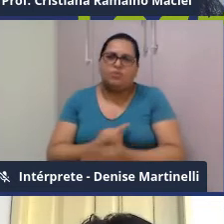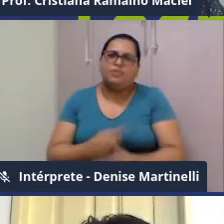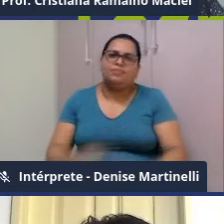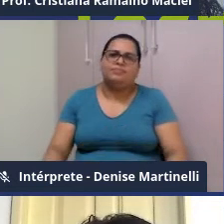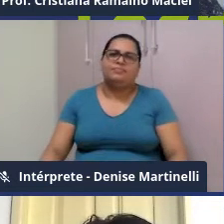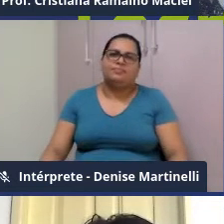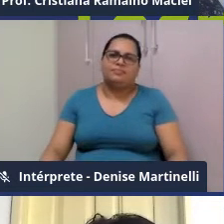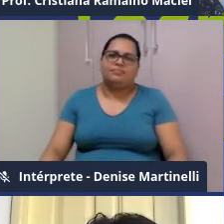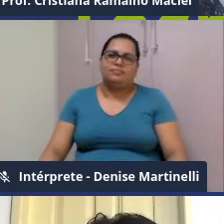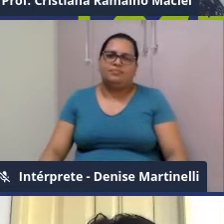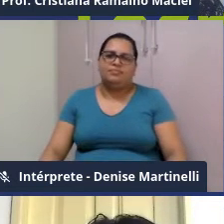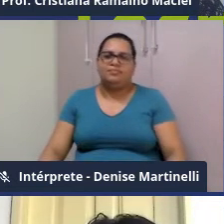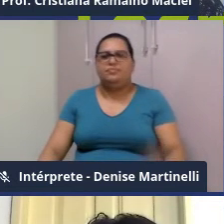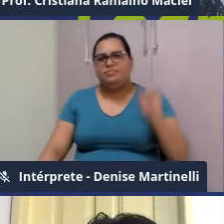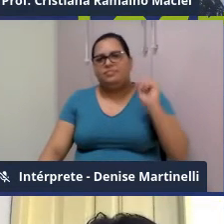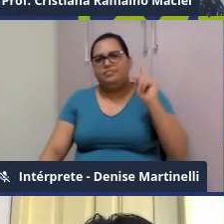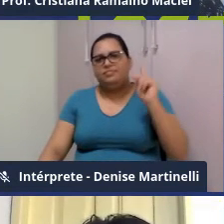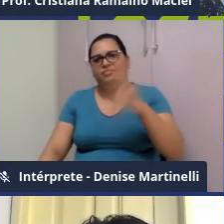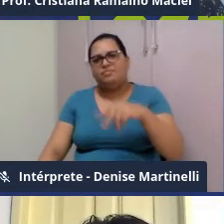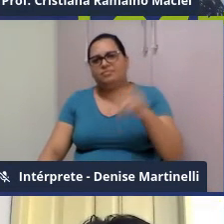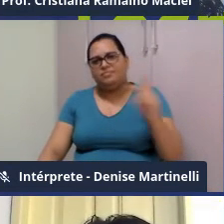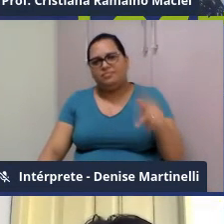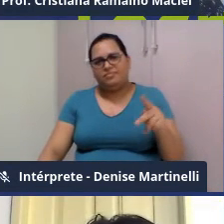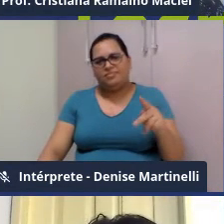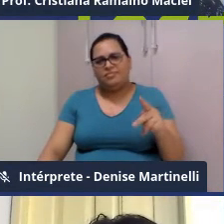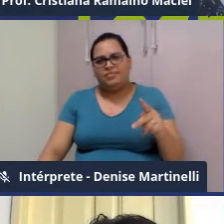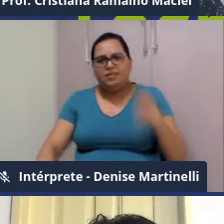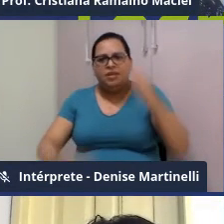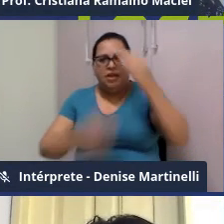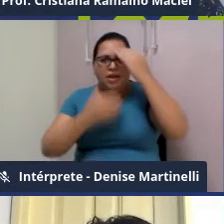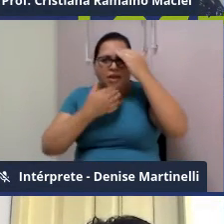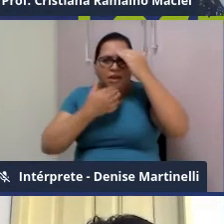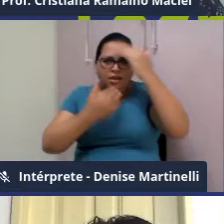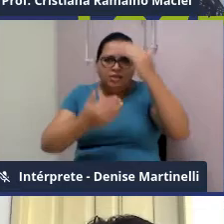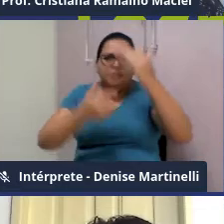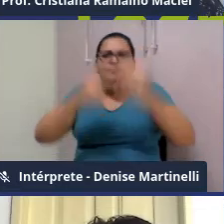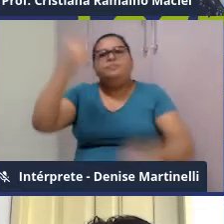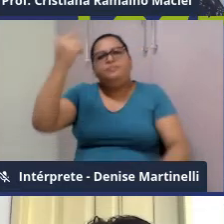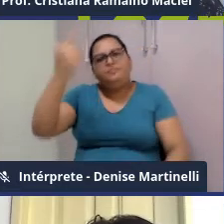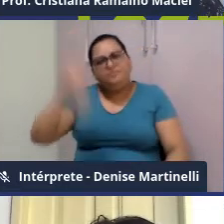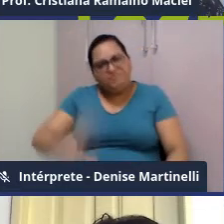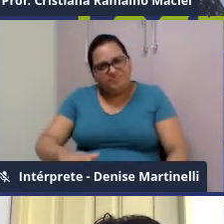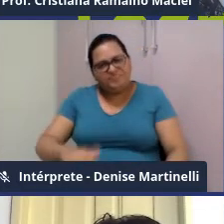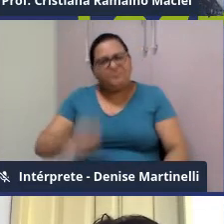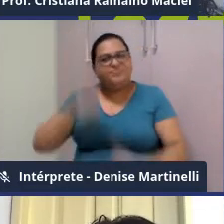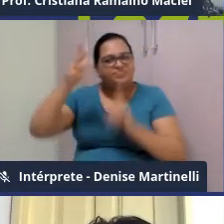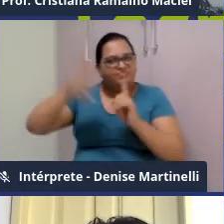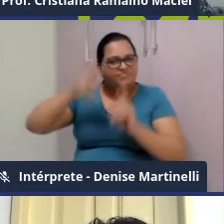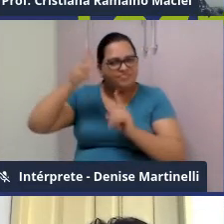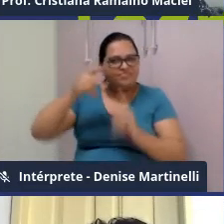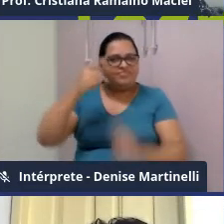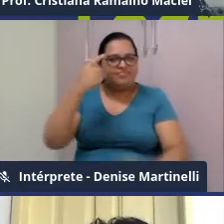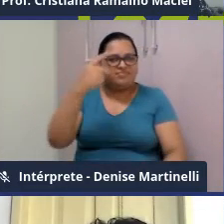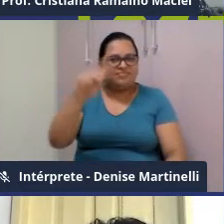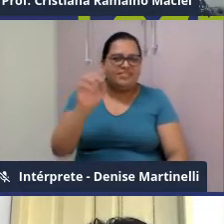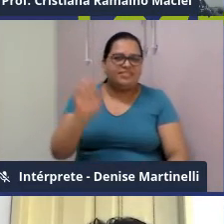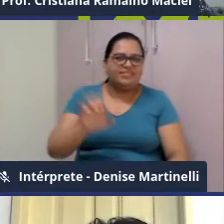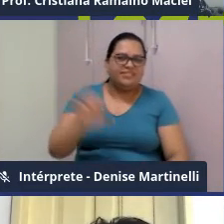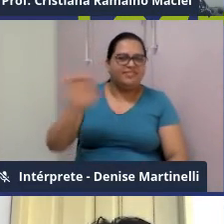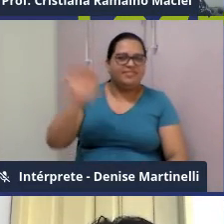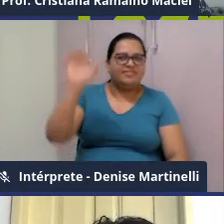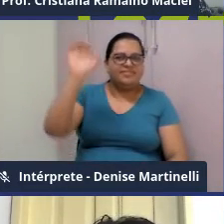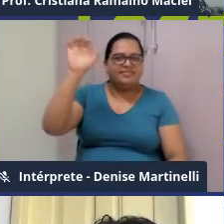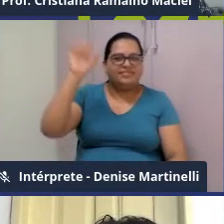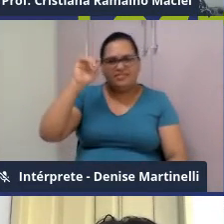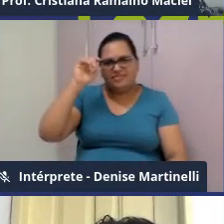Ok, professora, obrigado, mais uma vez pela sua palestra, excelente palestra, que toca